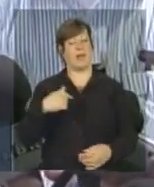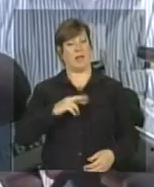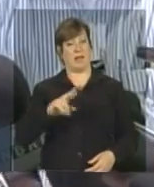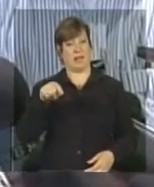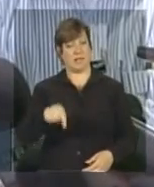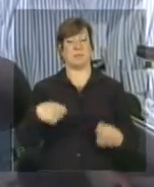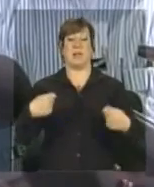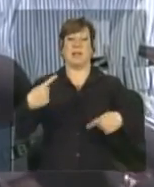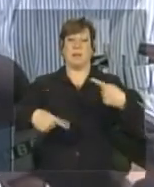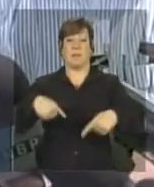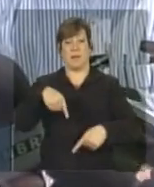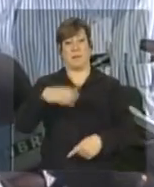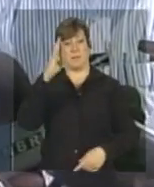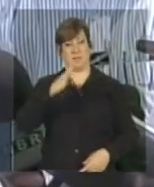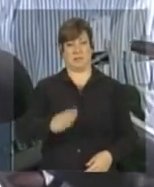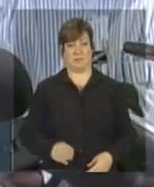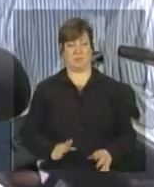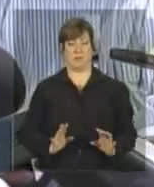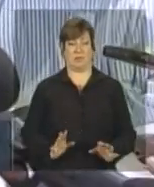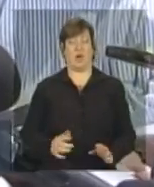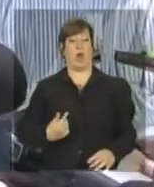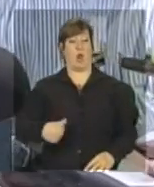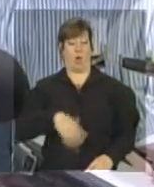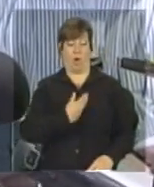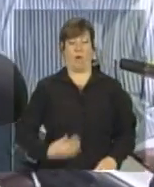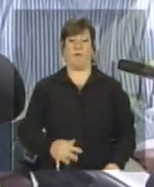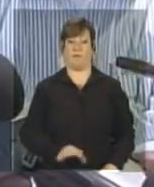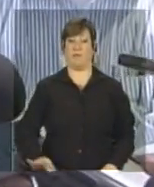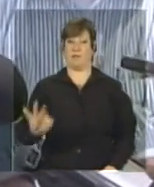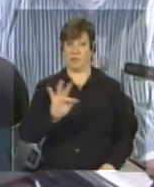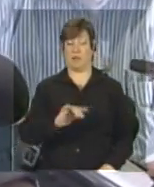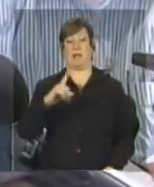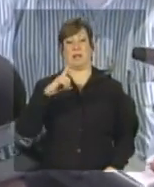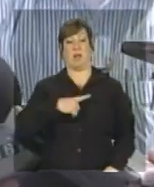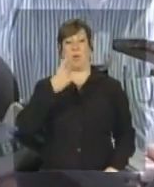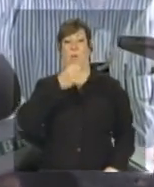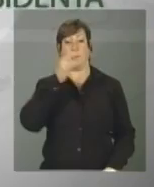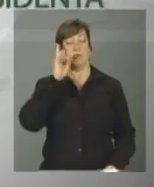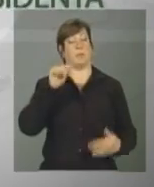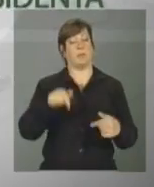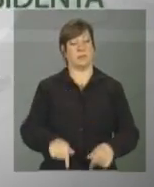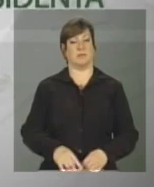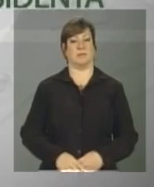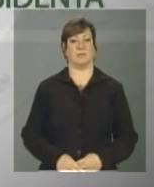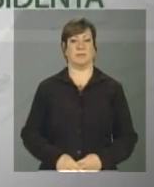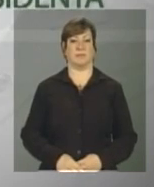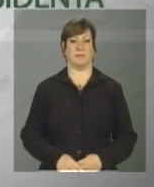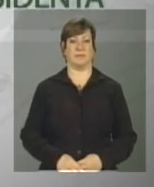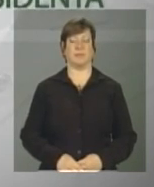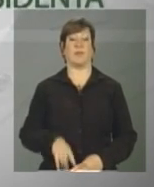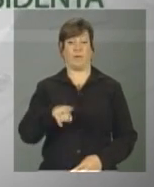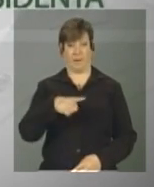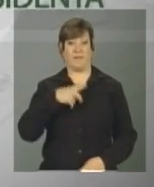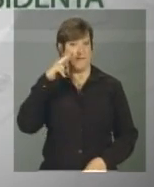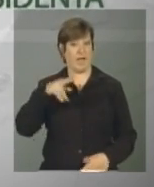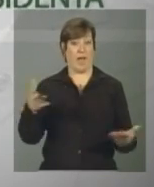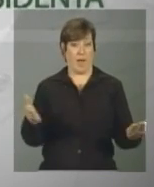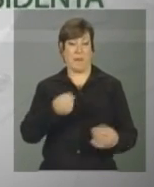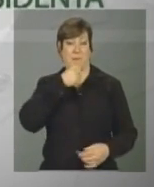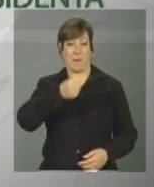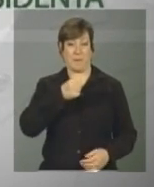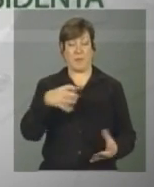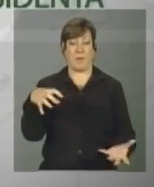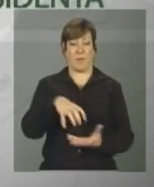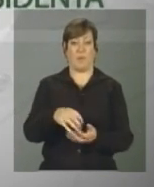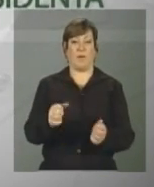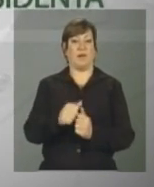debatida no Brasil. Tá? Nós, no governo federal, temos uma posição quanto a isso. Você acompanhou a entrevista